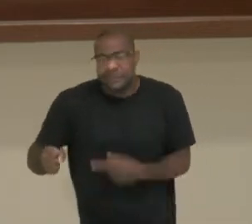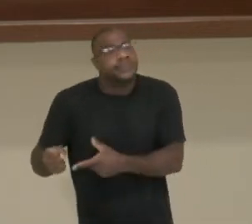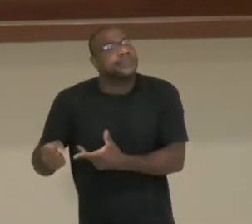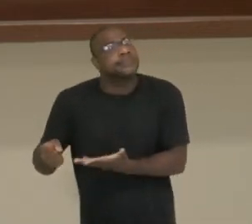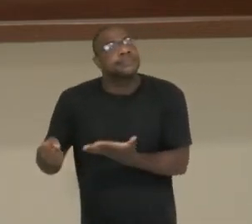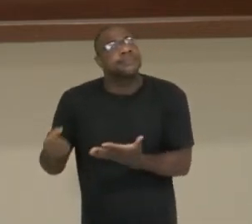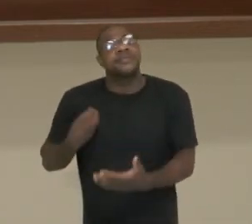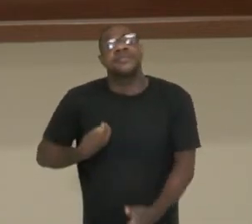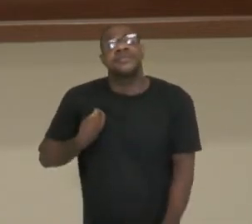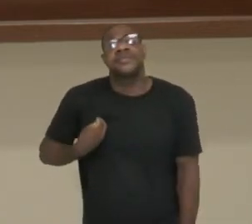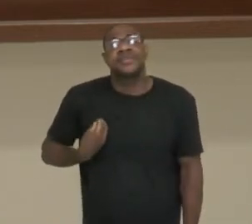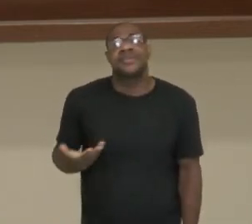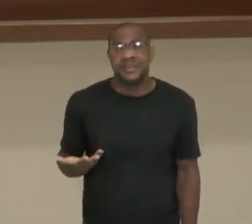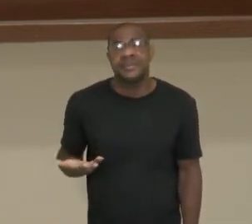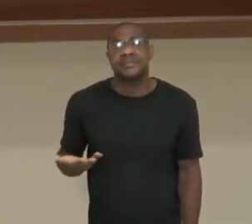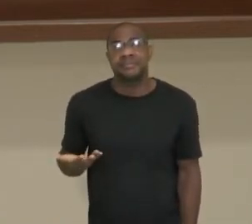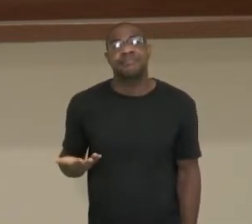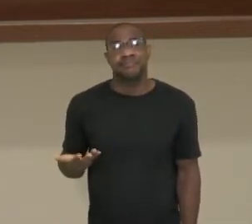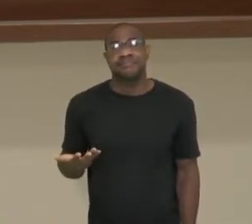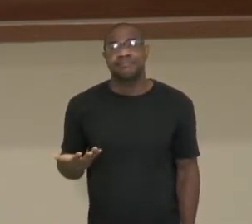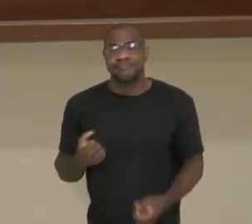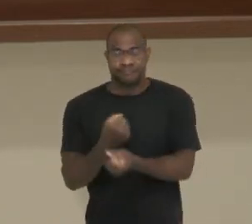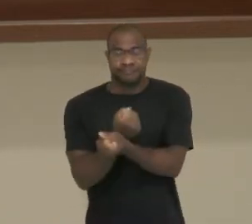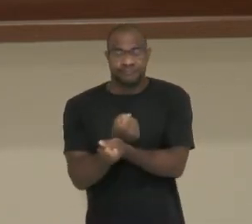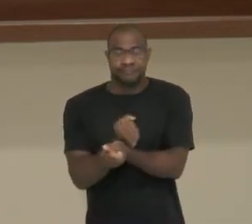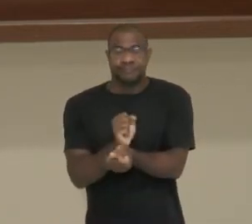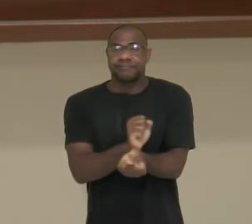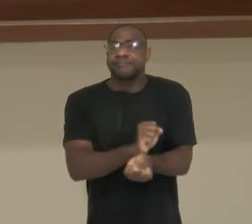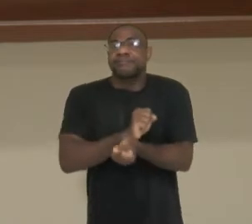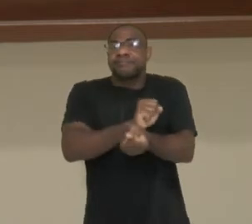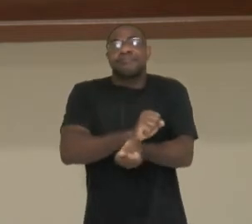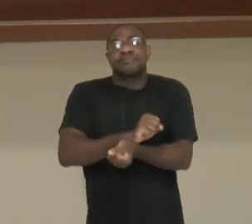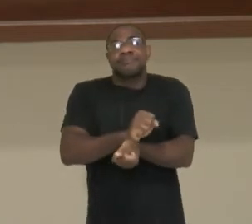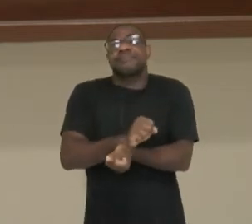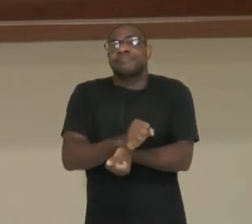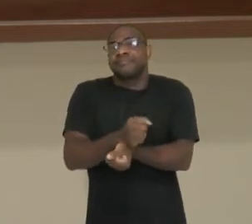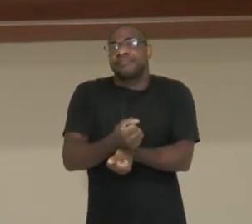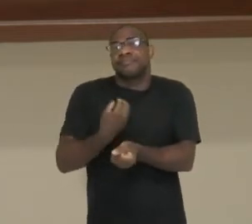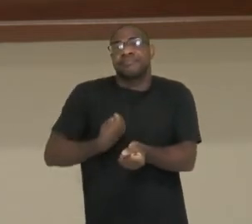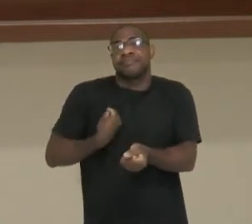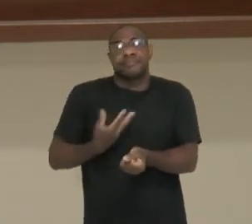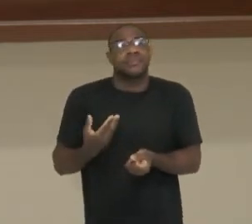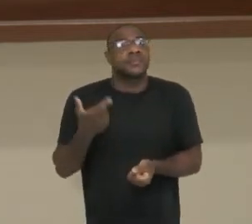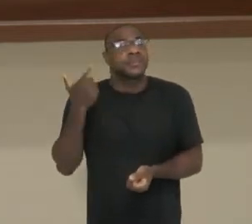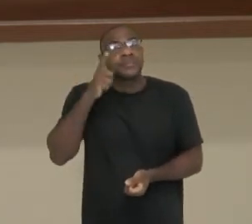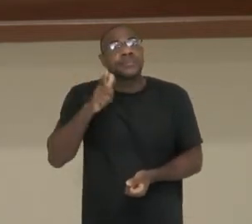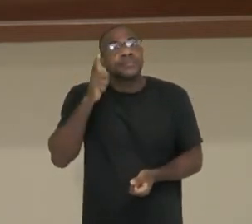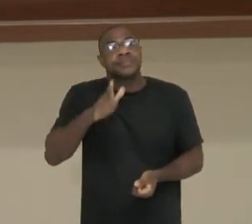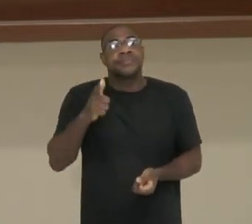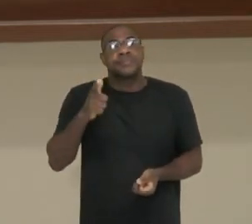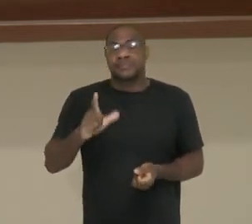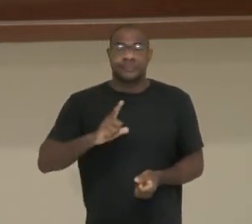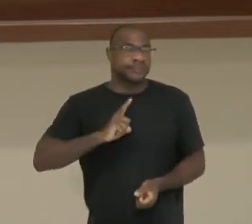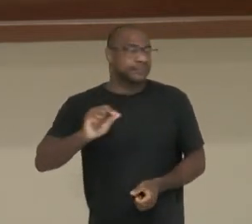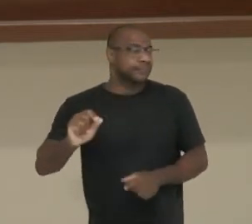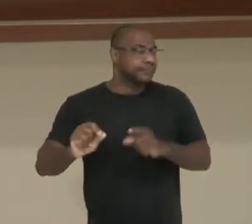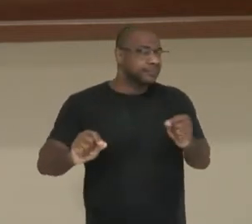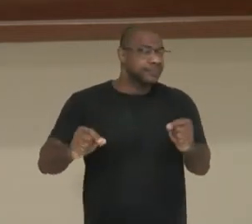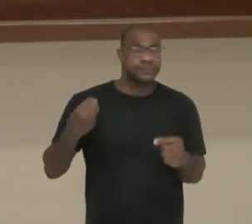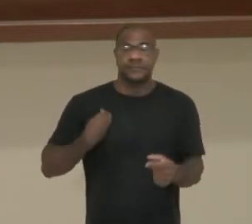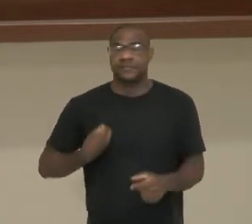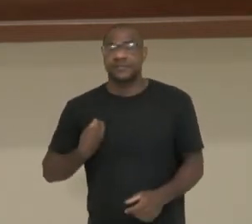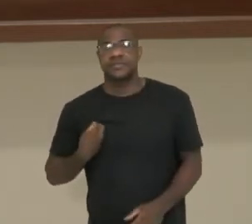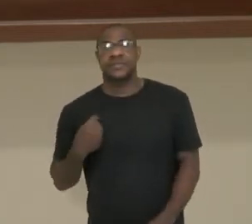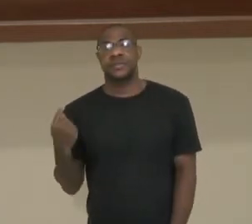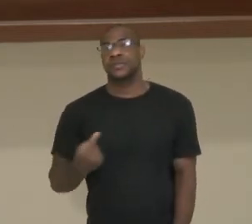idade, vivendo em meio à escravidão em uma senzala, ela conseguiria sair dali e